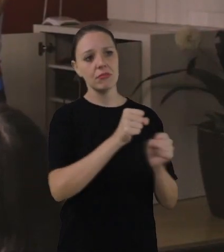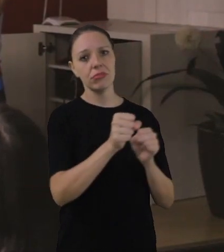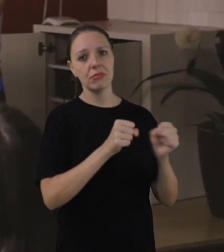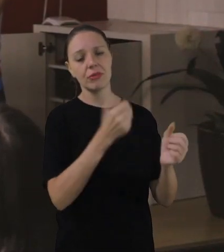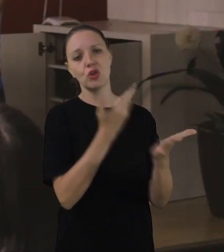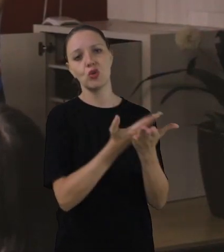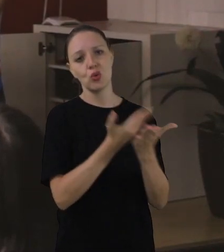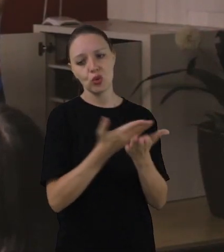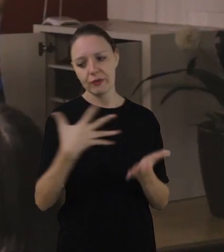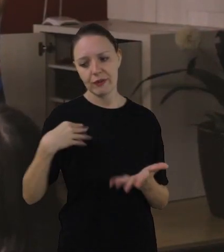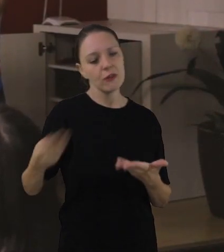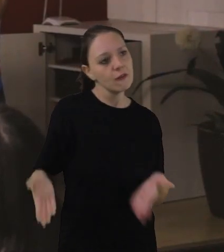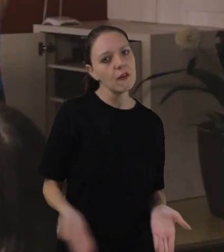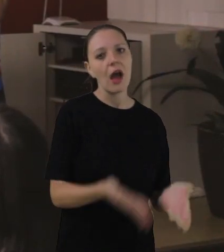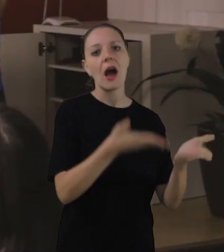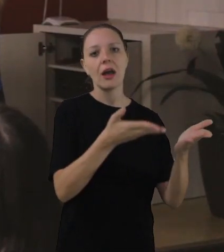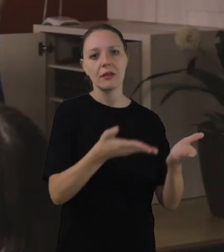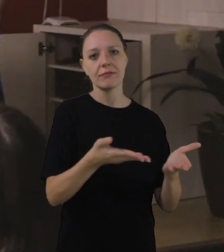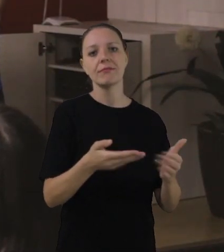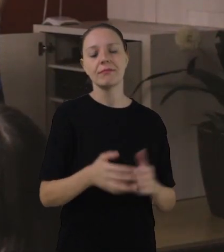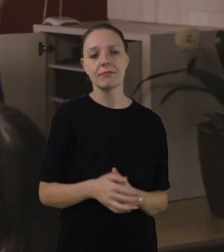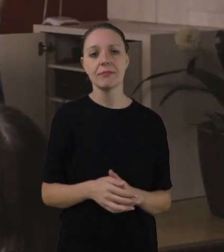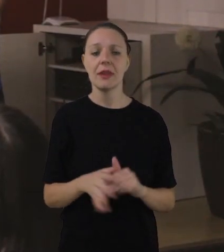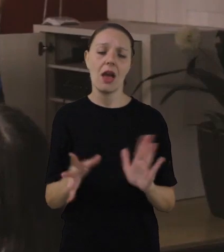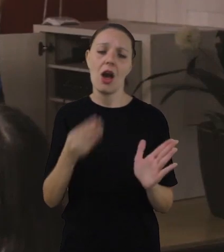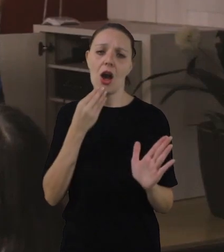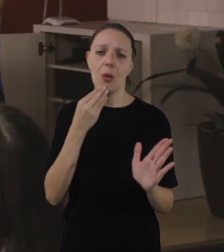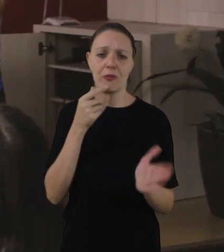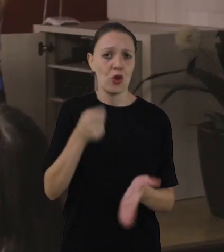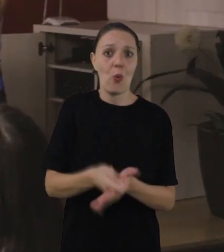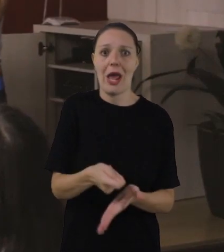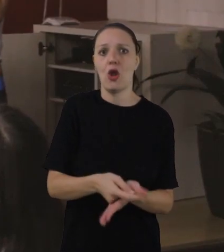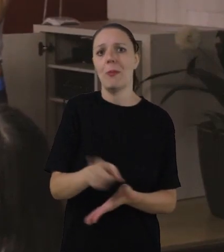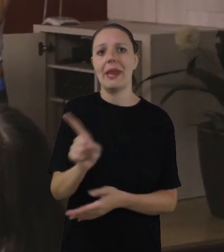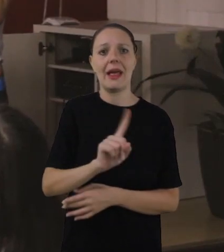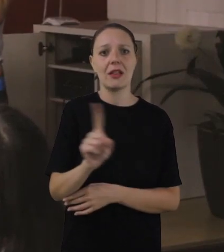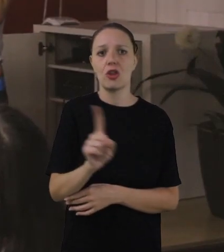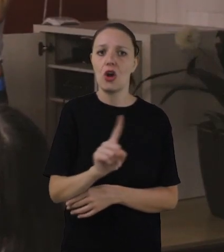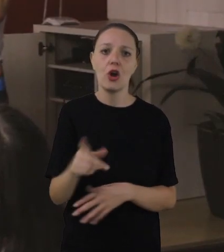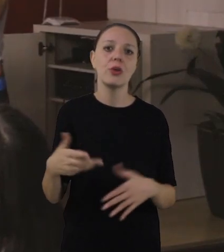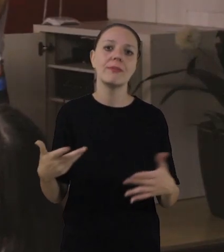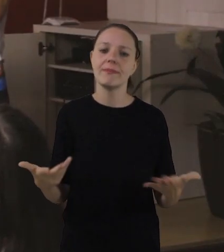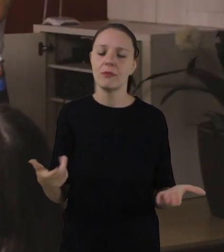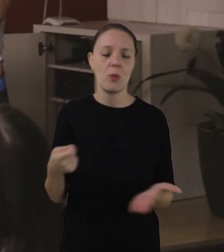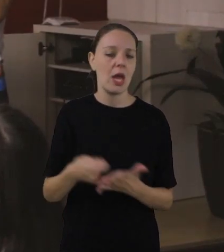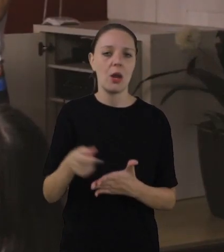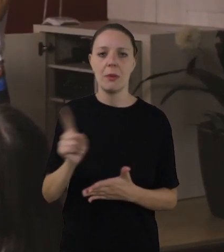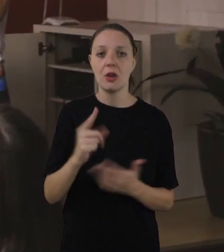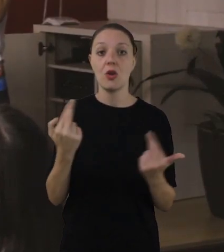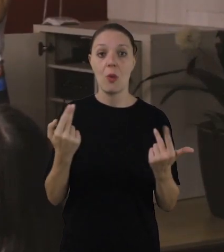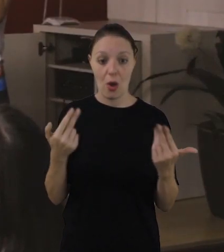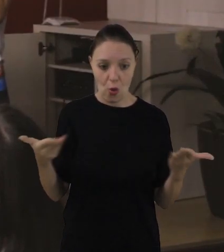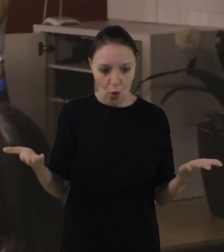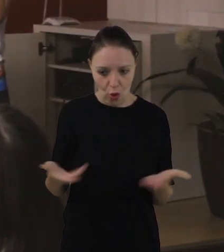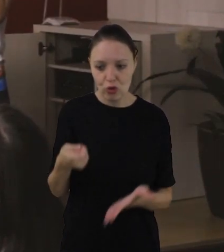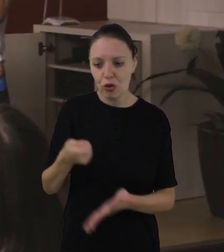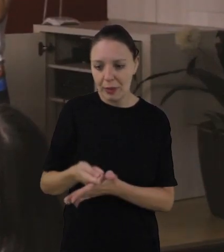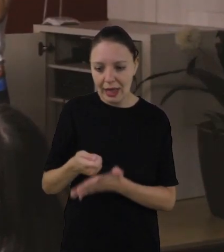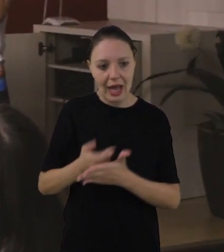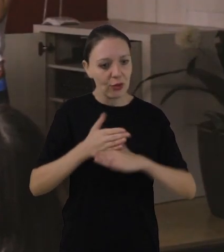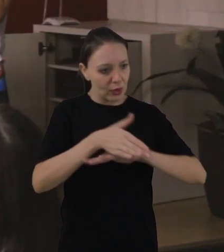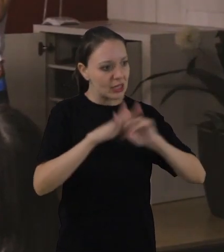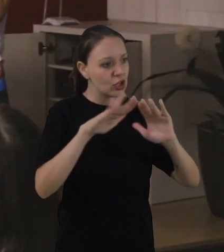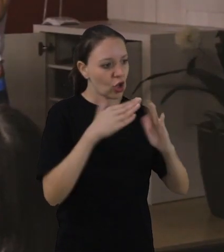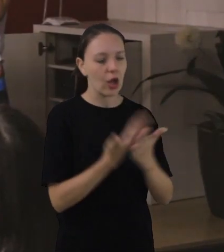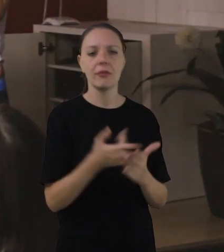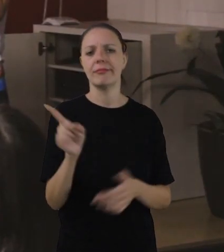óbvio, o ensino não era obrigatório. A educação não era obrigatória. Não era como nós, você é obrigado a ir para a escola. Não,